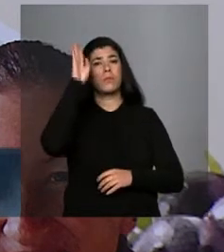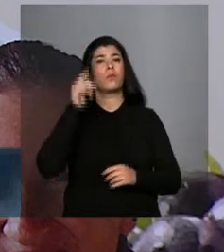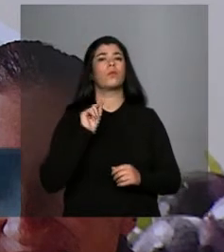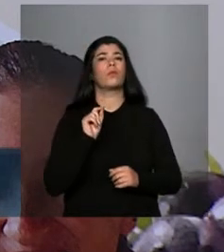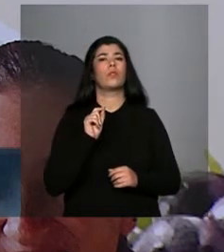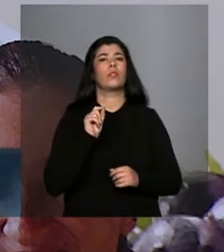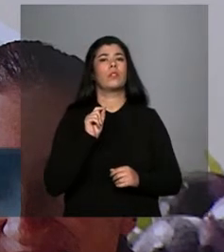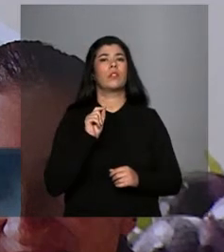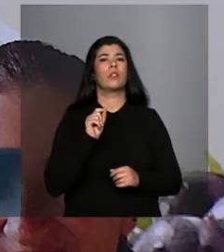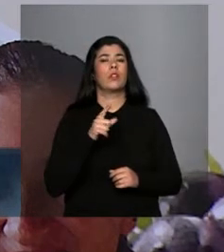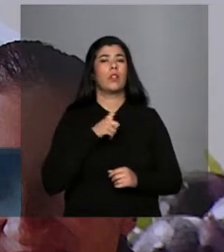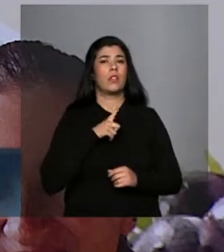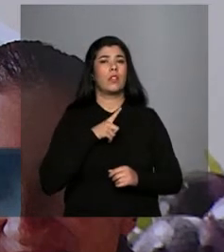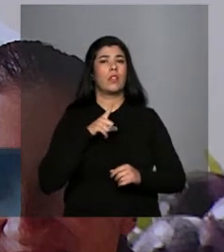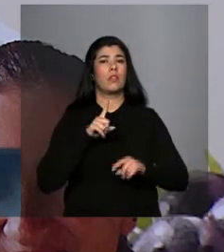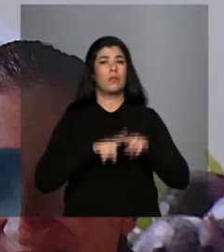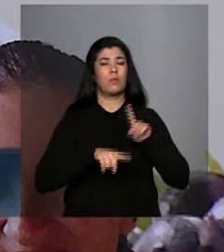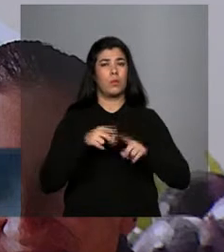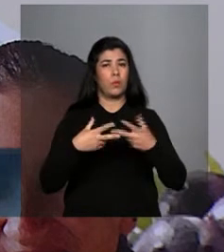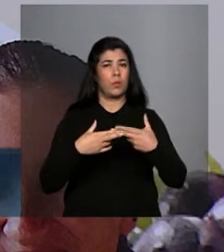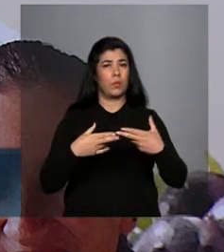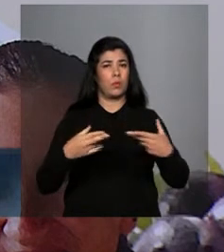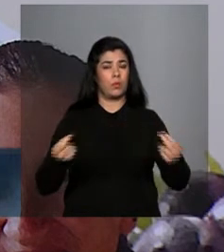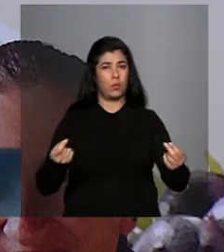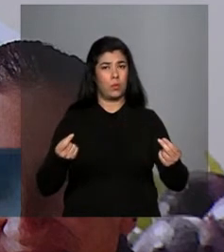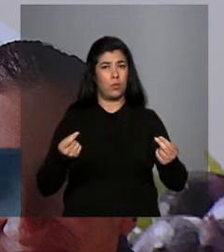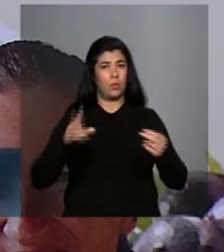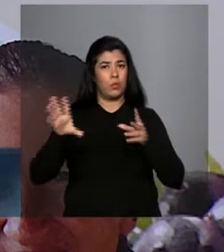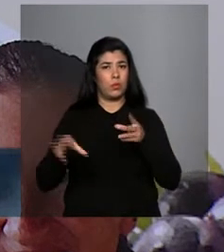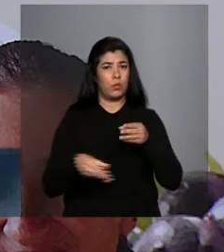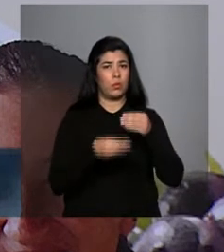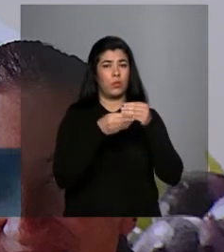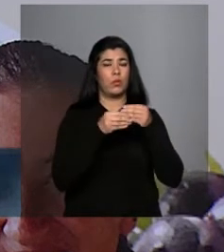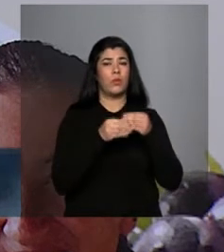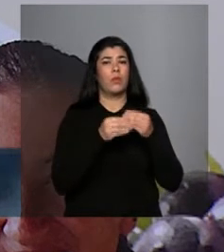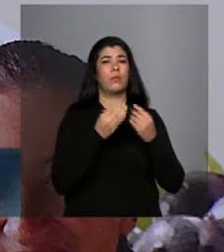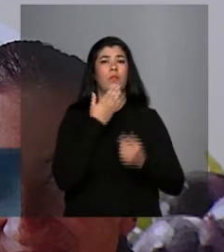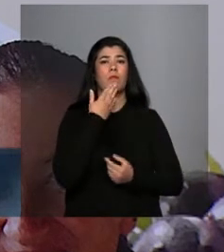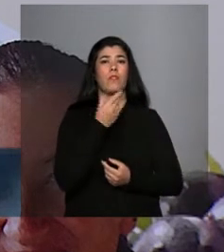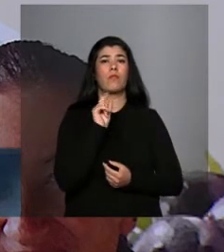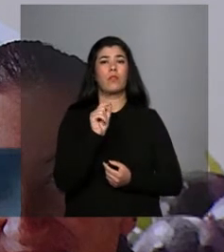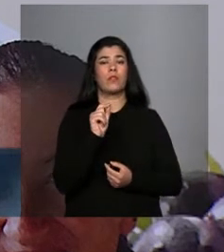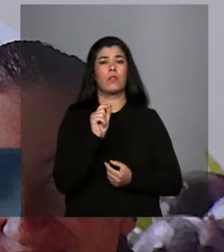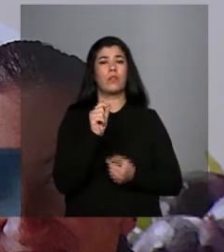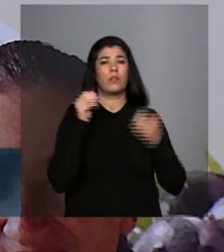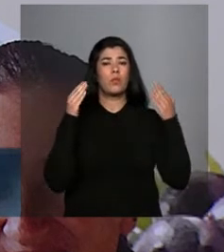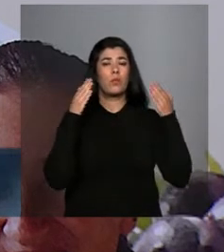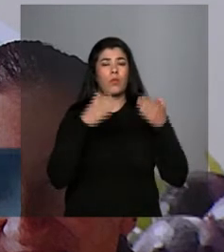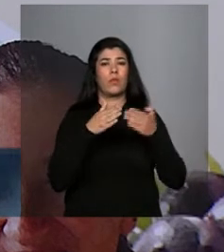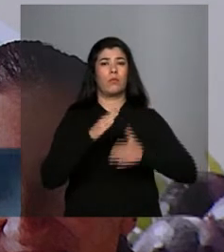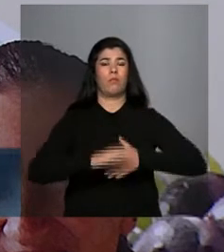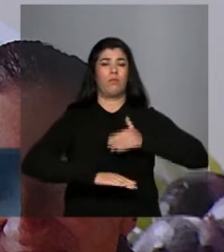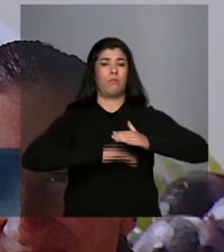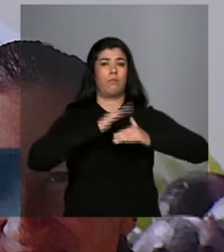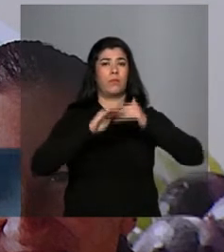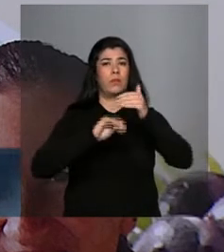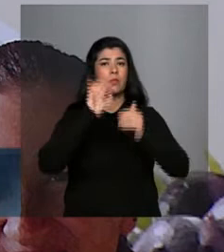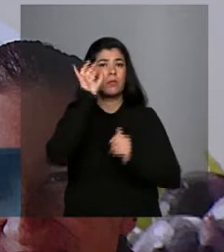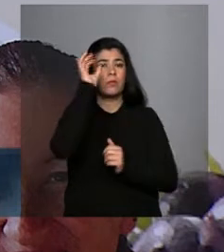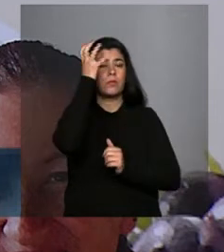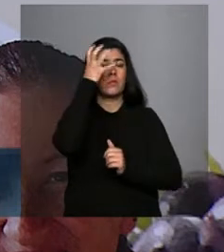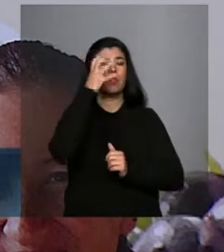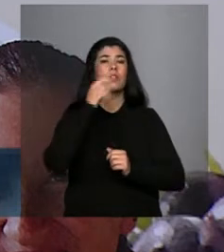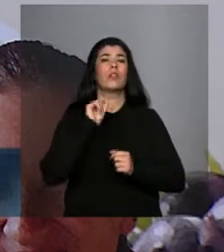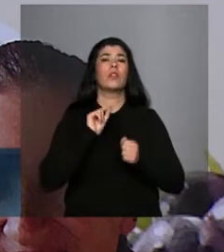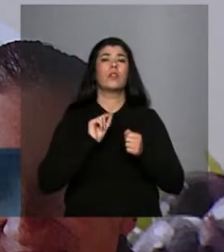os recursos em favor daquilo que é mais decisivo para o desenvolvimento que queremos do